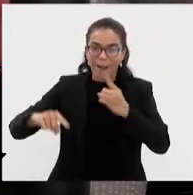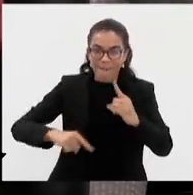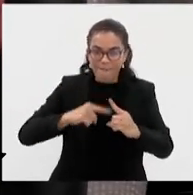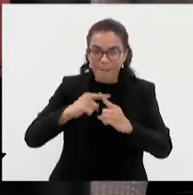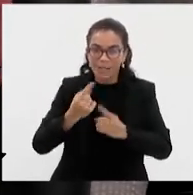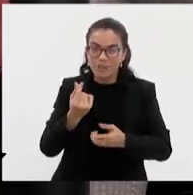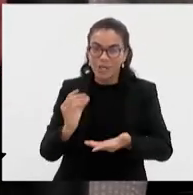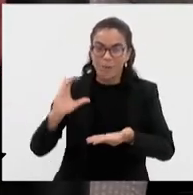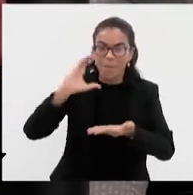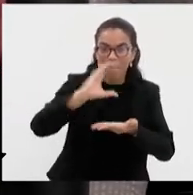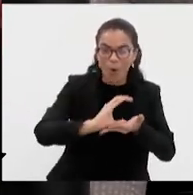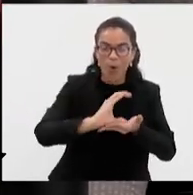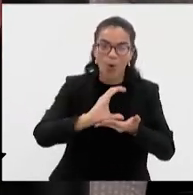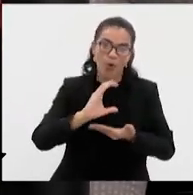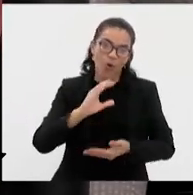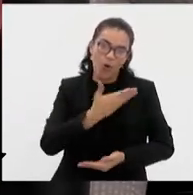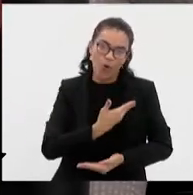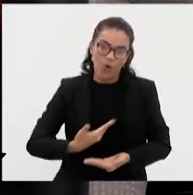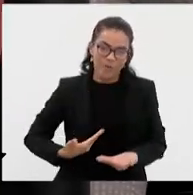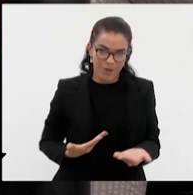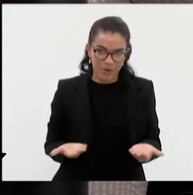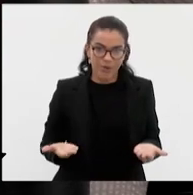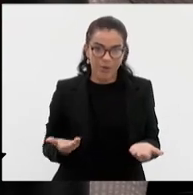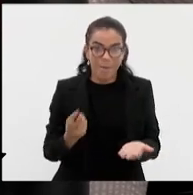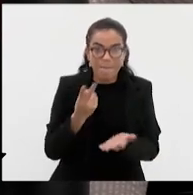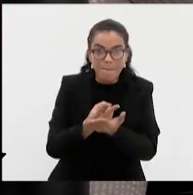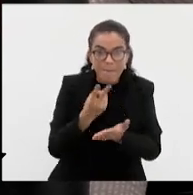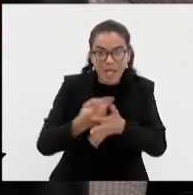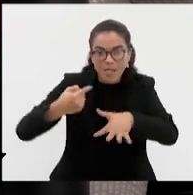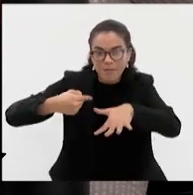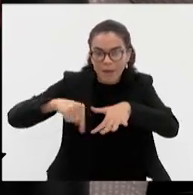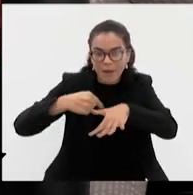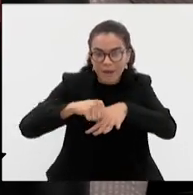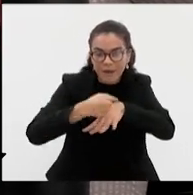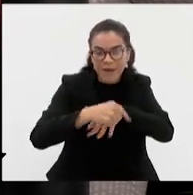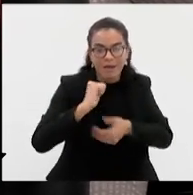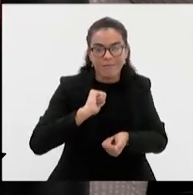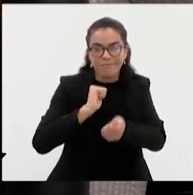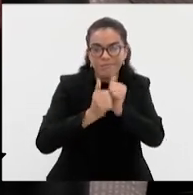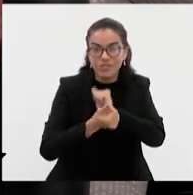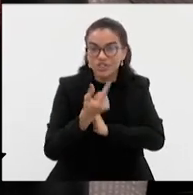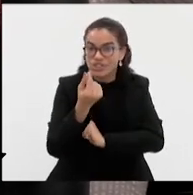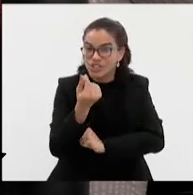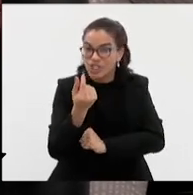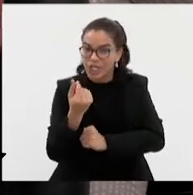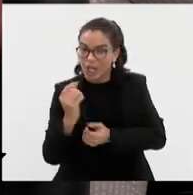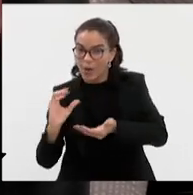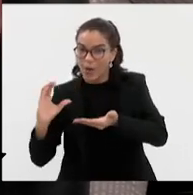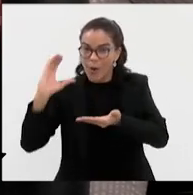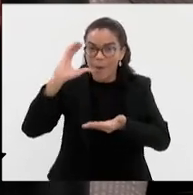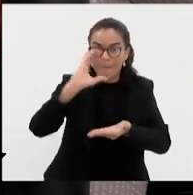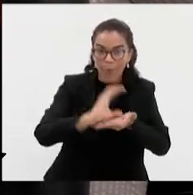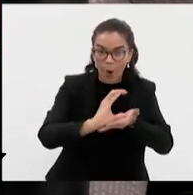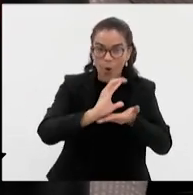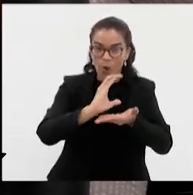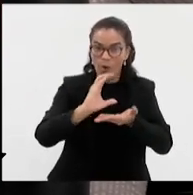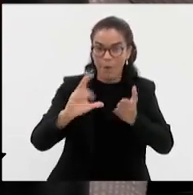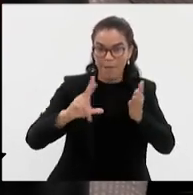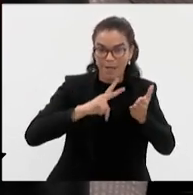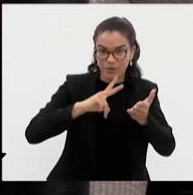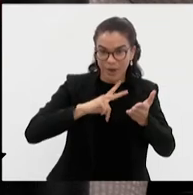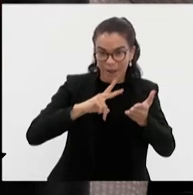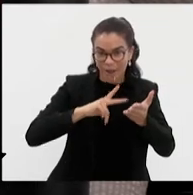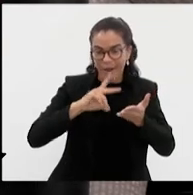no mesmo evento, numa determinada modalidade esportiva, recurso entrando de patrocinador